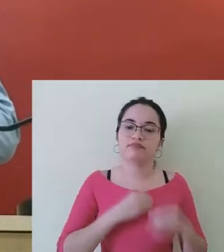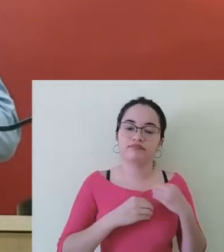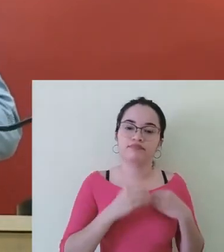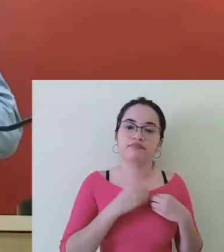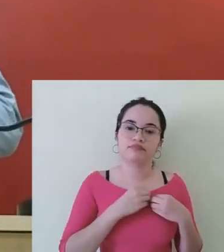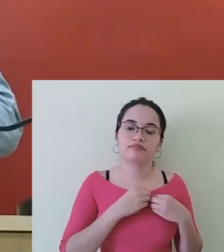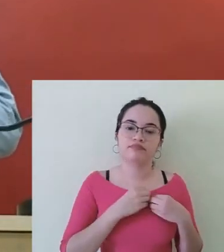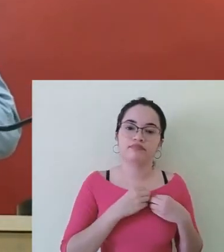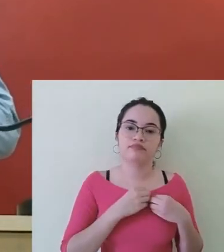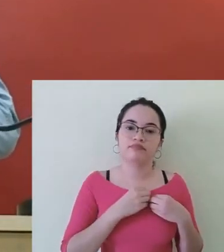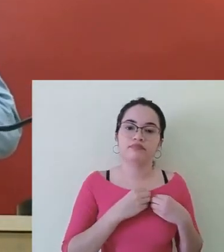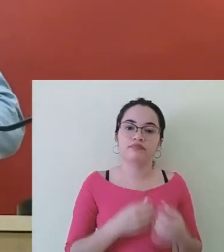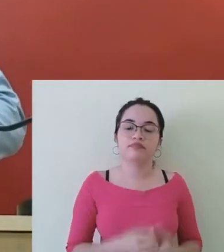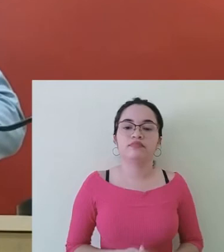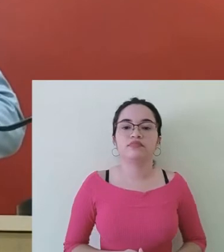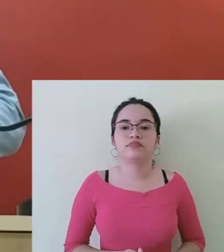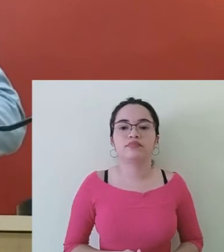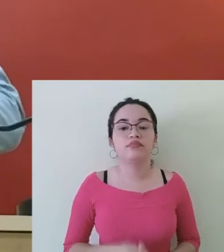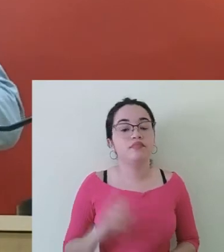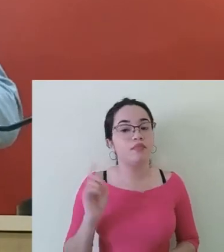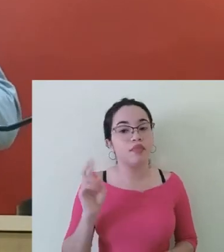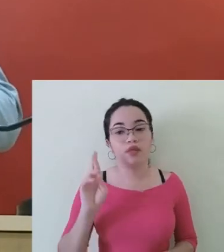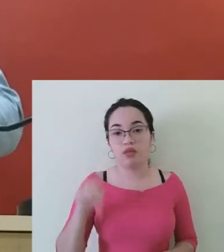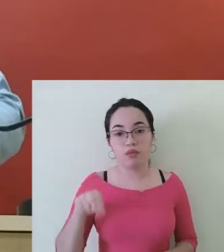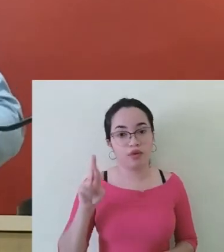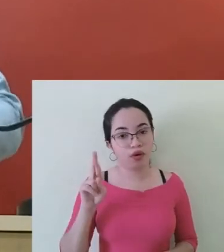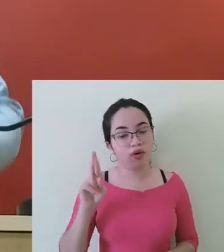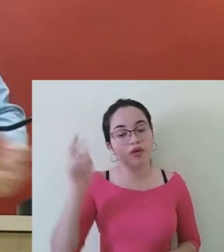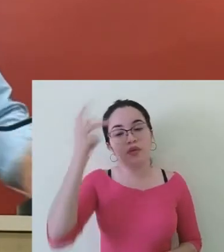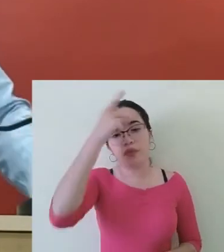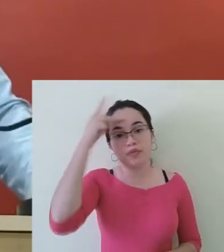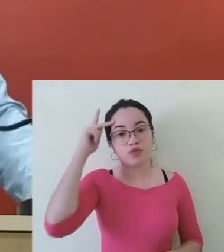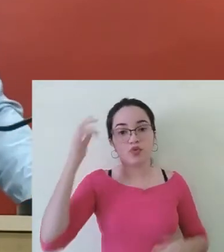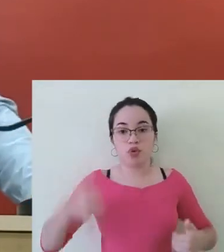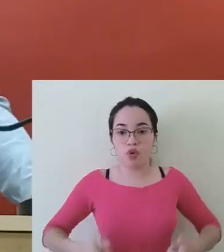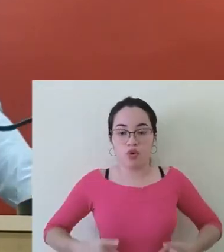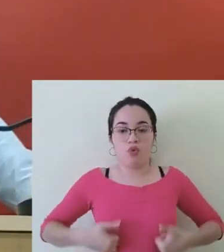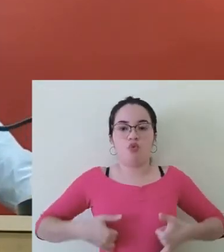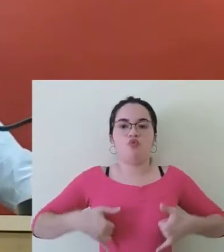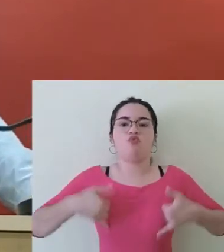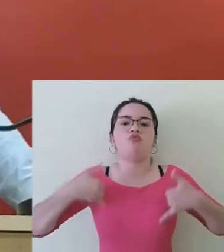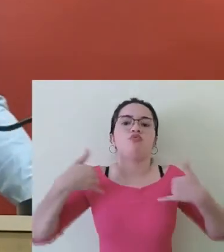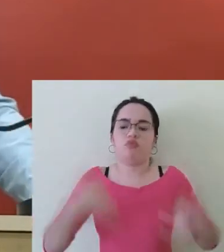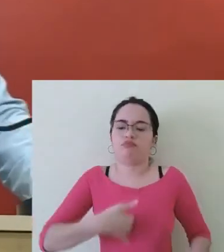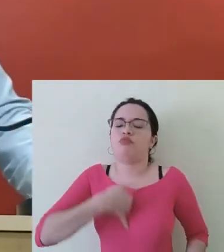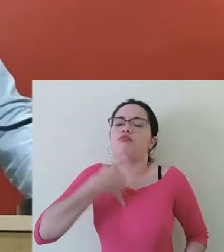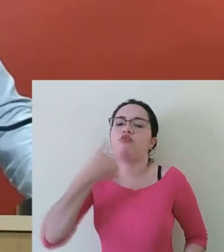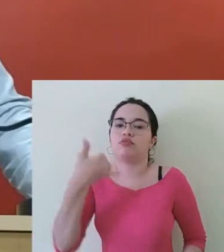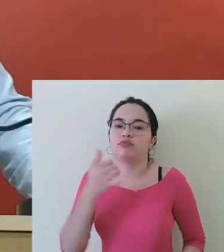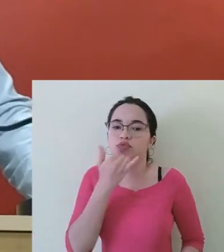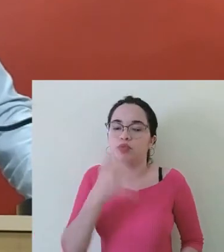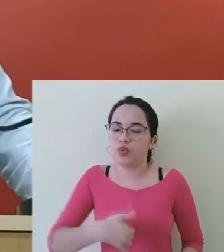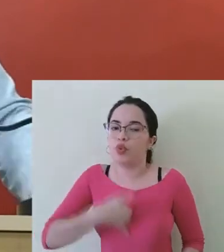inclinações. Ele não é um homem vaidoso, orgulhoso, ele é